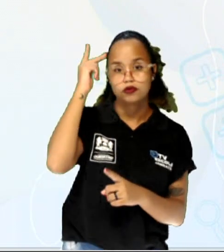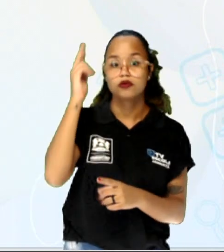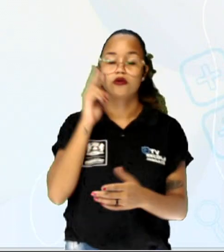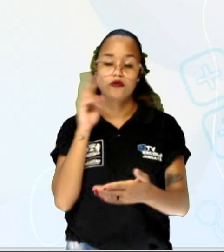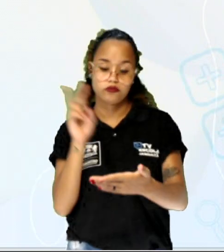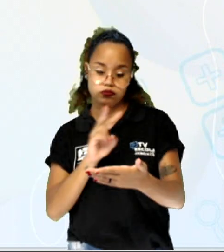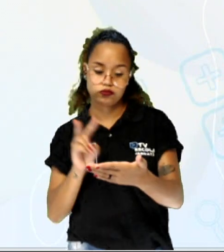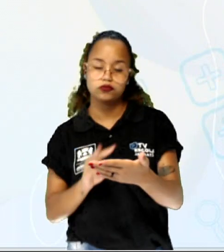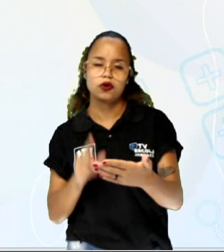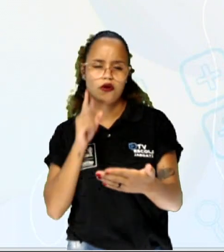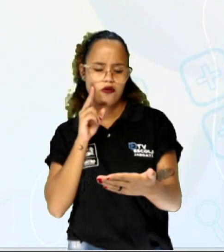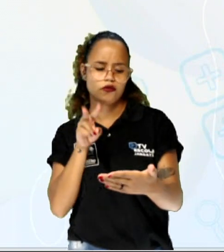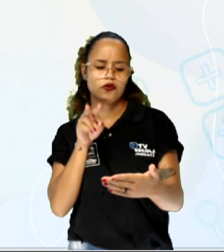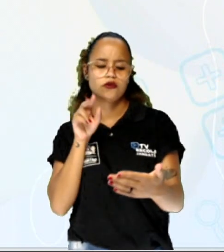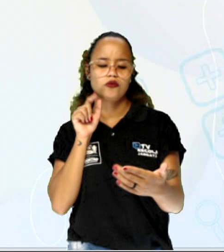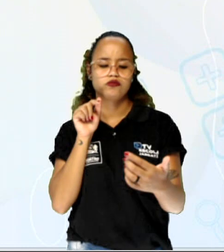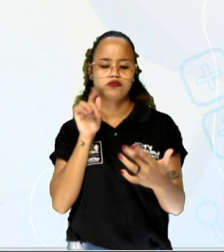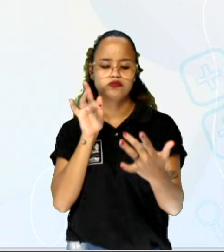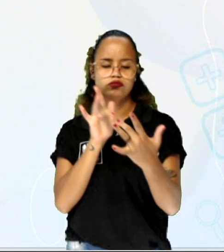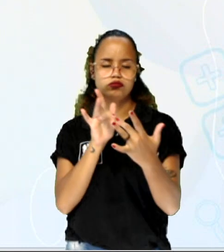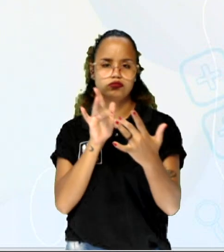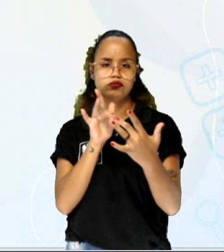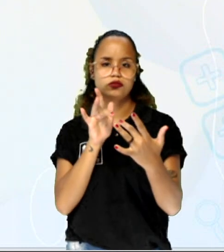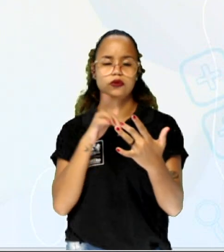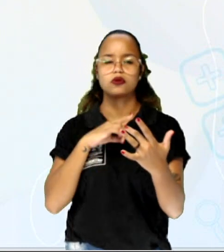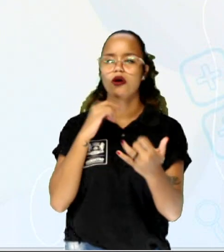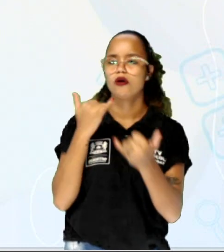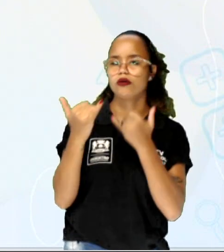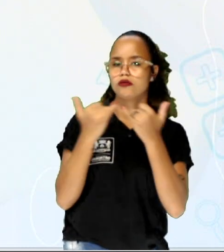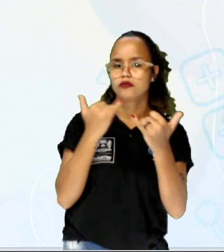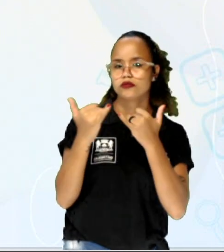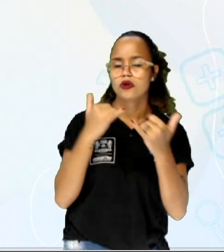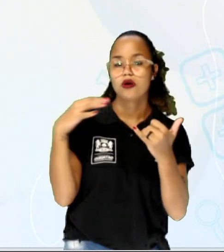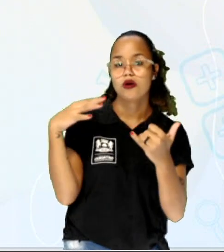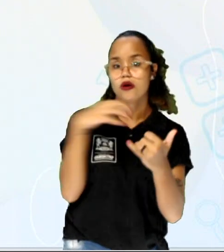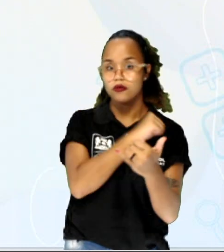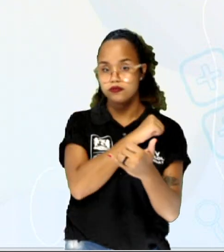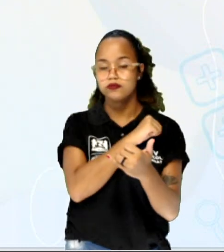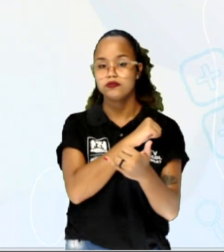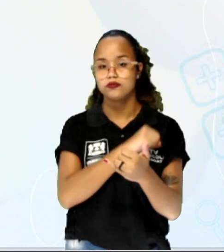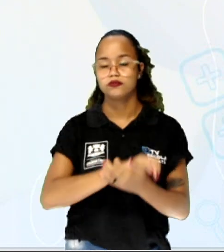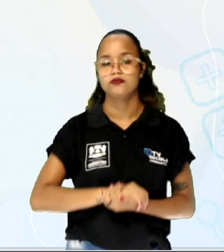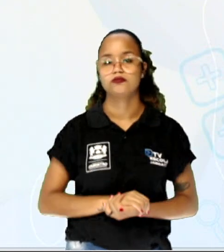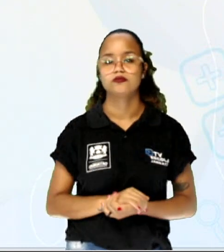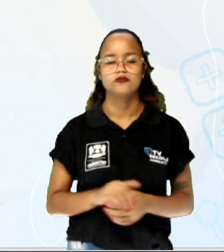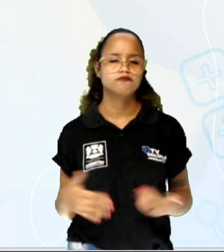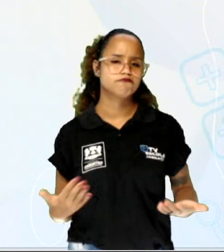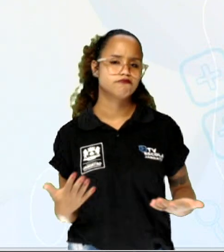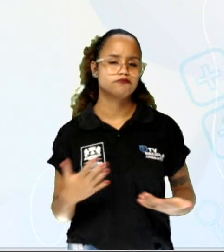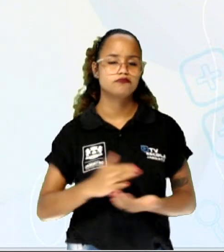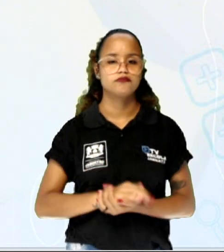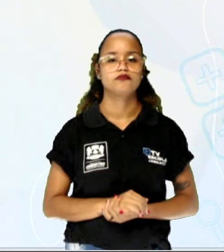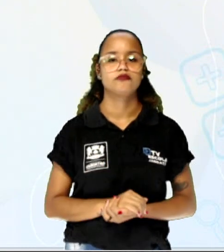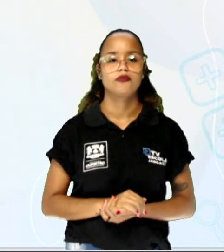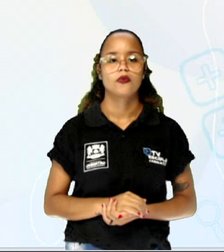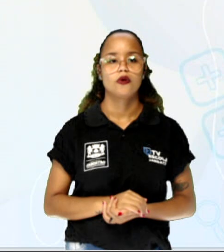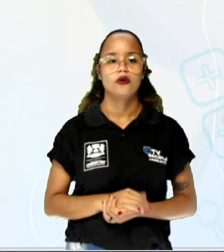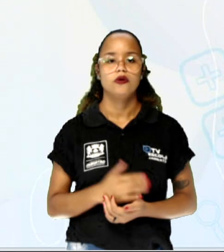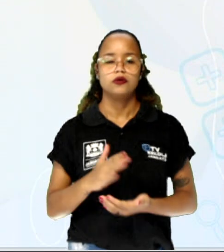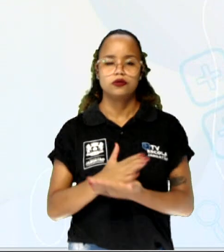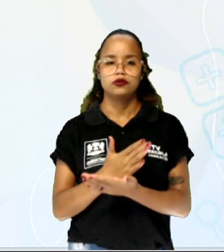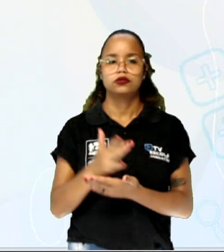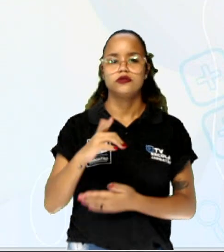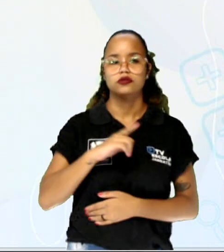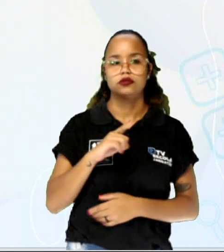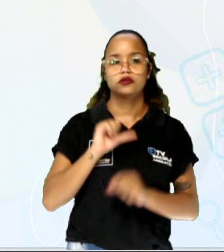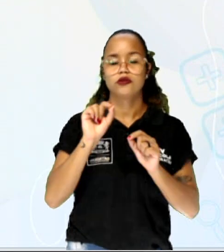né? Para a pessoa que está tendo contato com ele, a informação de forma rápida e precisa. Então, um dos elementos principais do